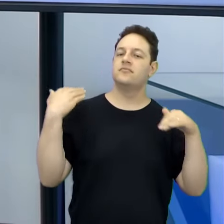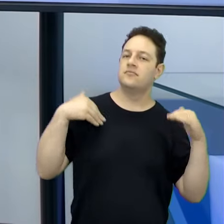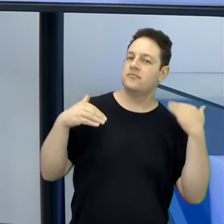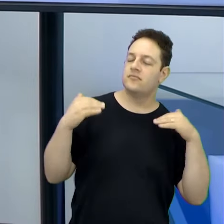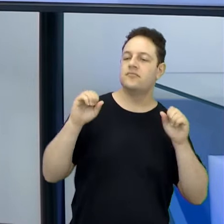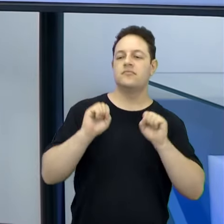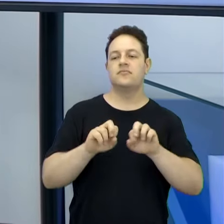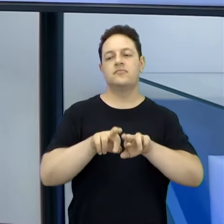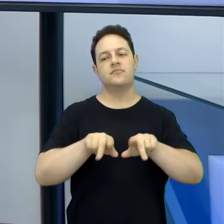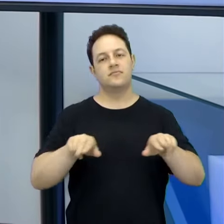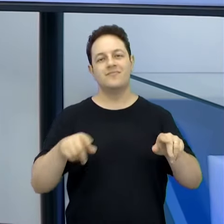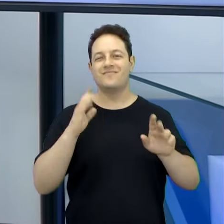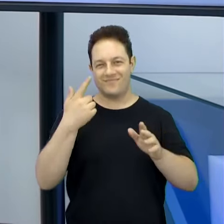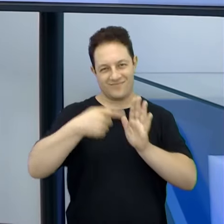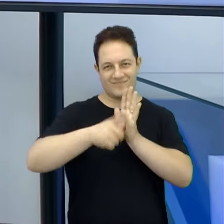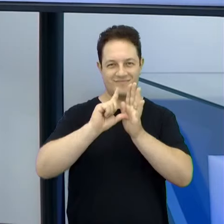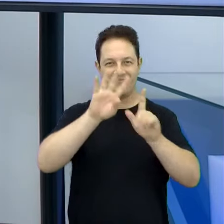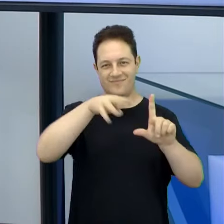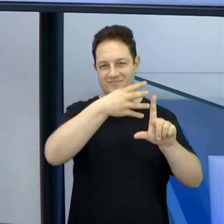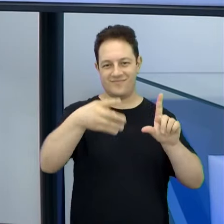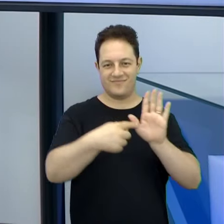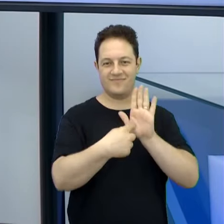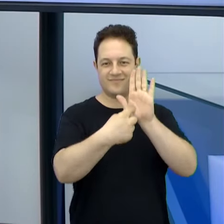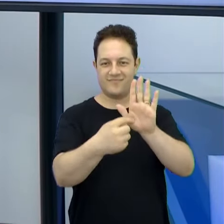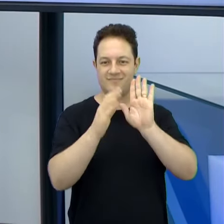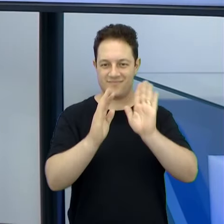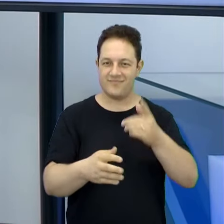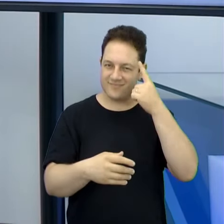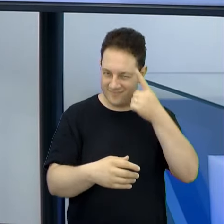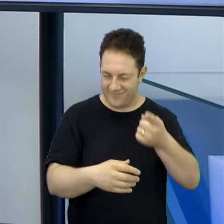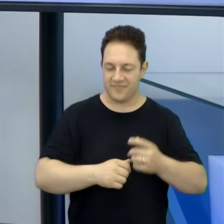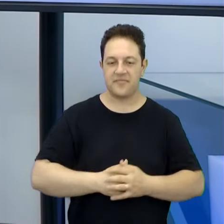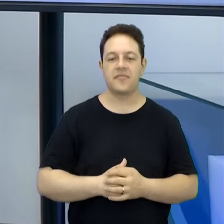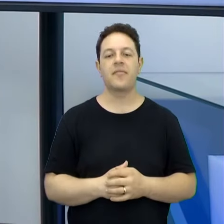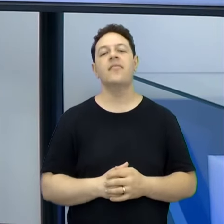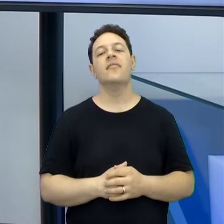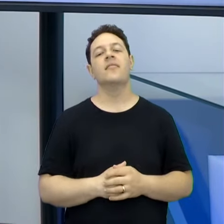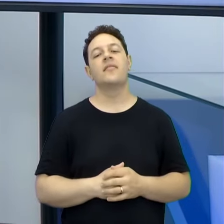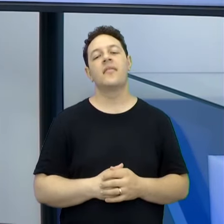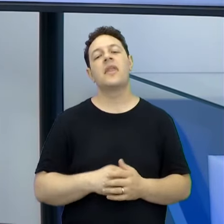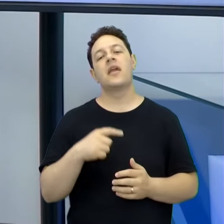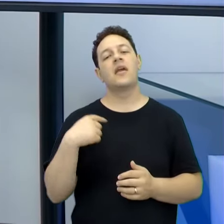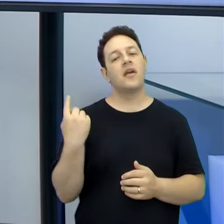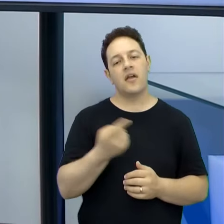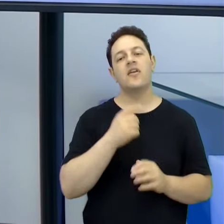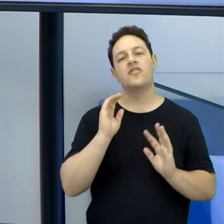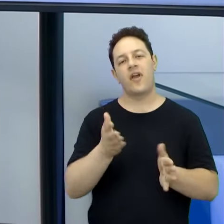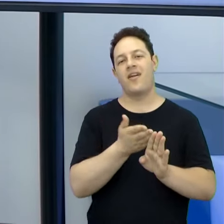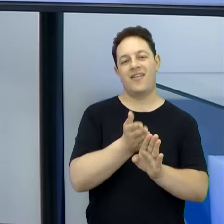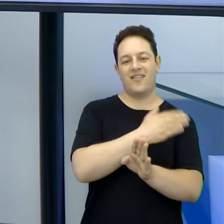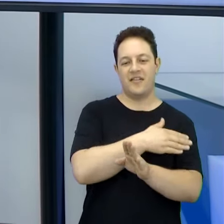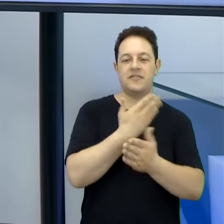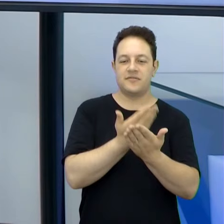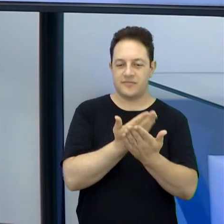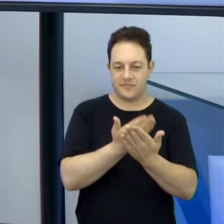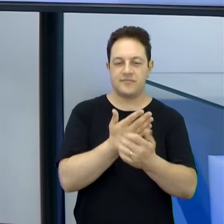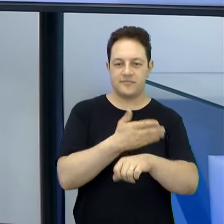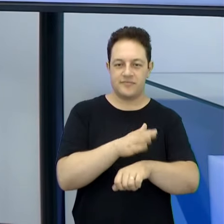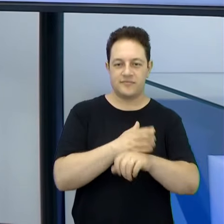aí, projetado o nosso. Esse lazer pode ser também higiene, enfim, que a gente já tem feito aí a nossa